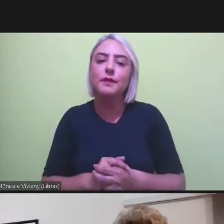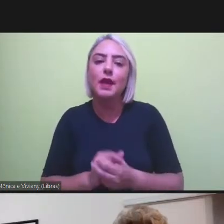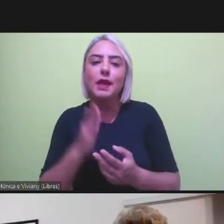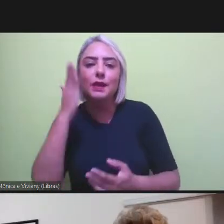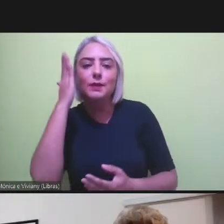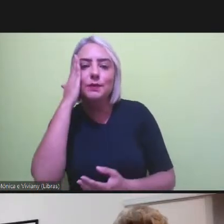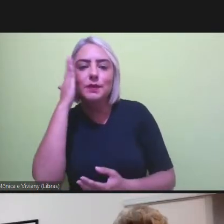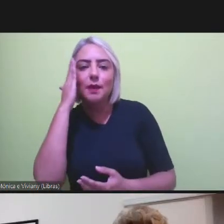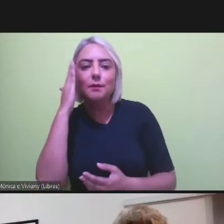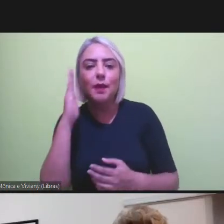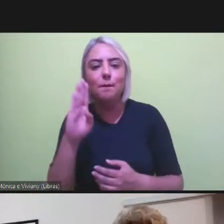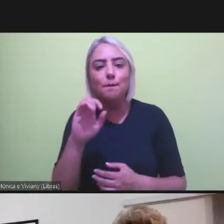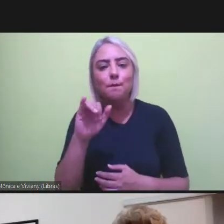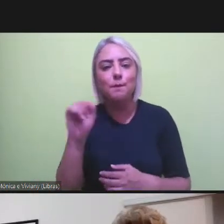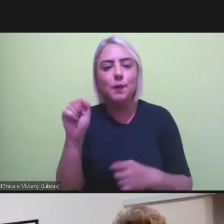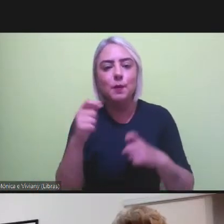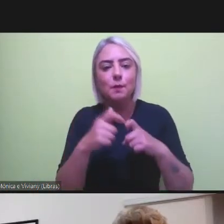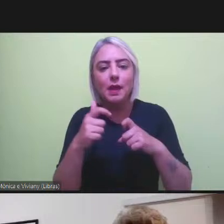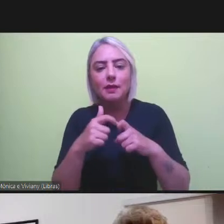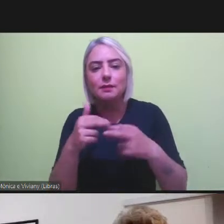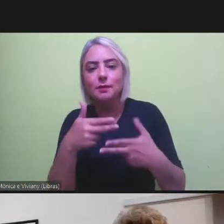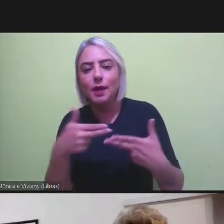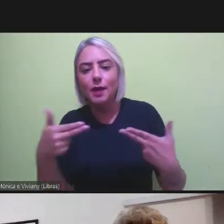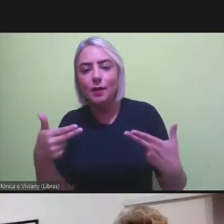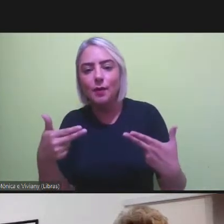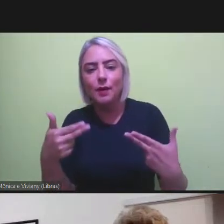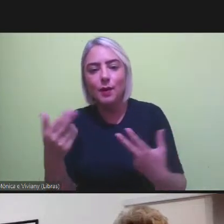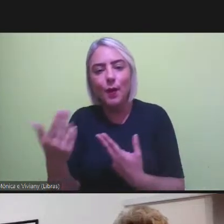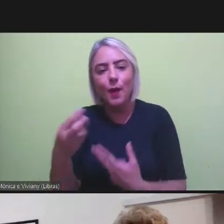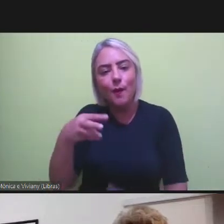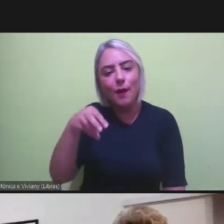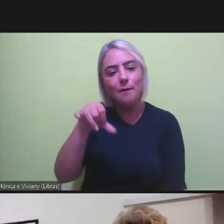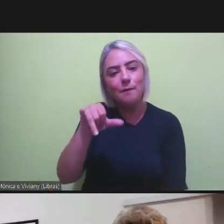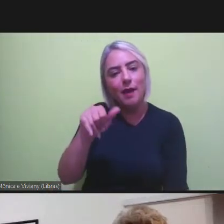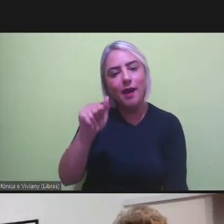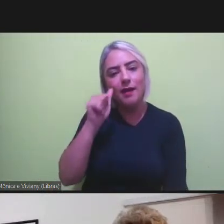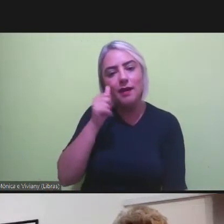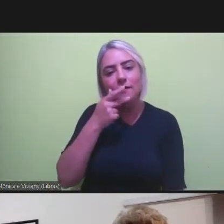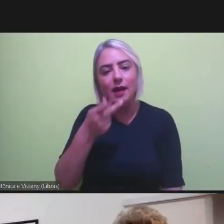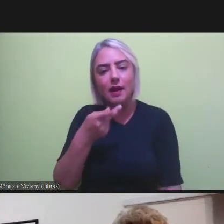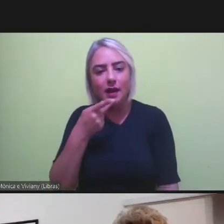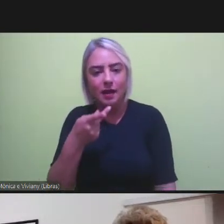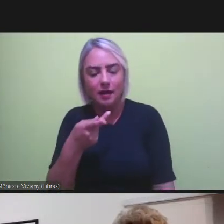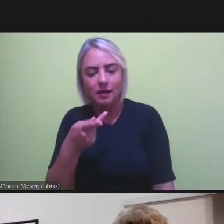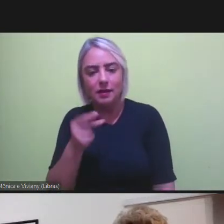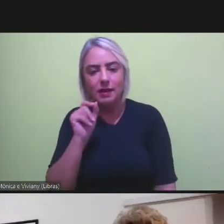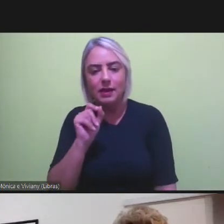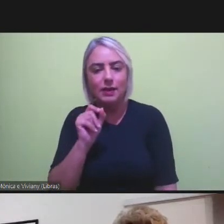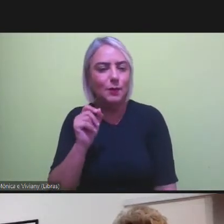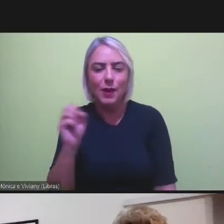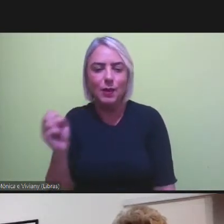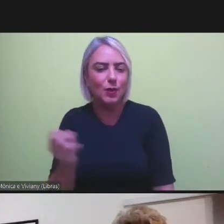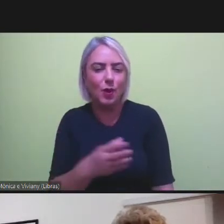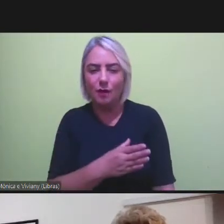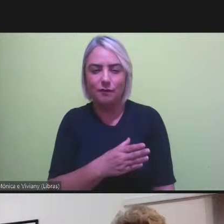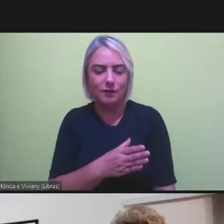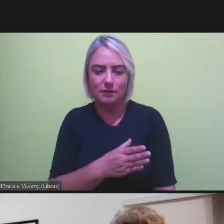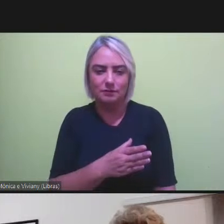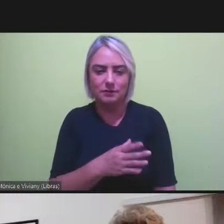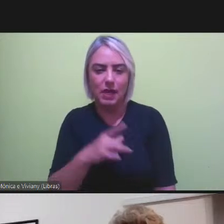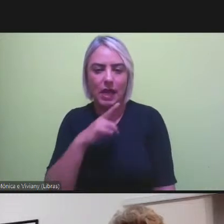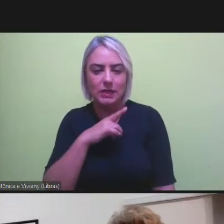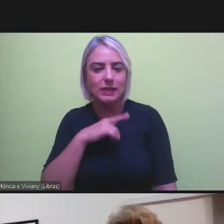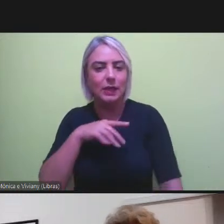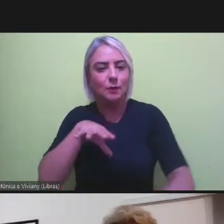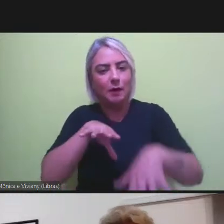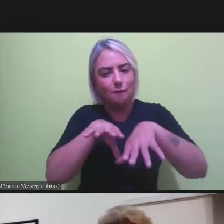biomédico, é uma and questão biomedical também, assim, que nem knowledge Marina is falou, an uma issue questão que that acho que was você mentioned colocou by aí para nós, não Marina é nova. as A it's gente something tem that uma is not new,